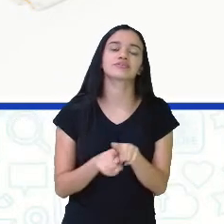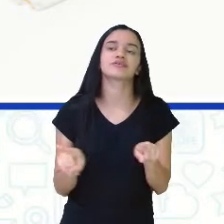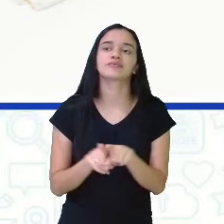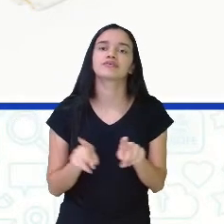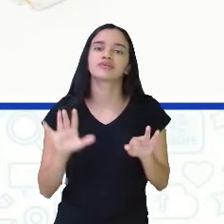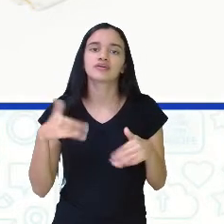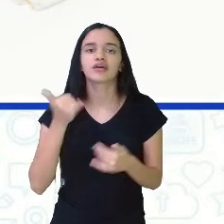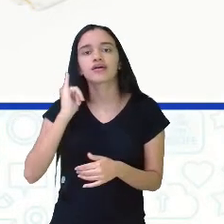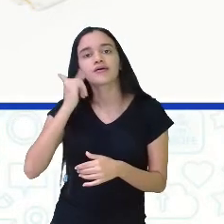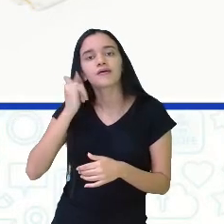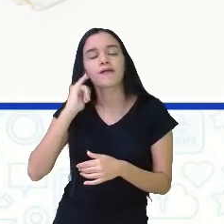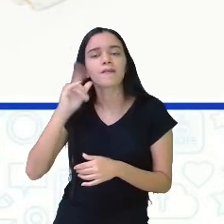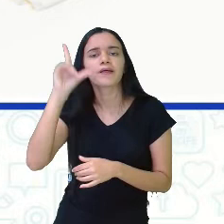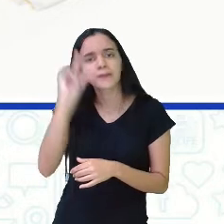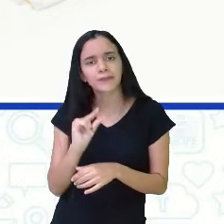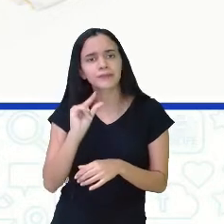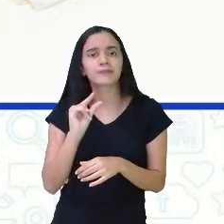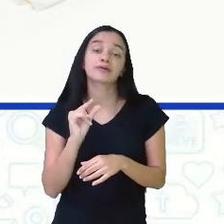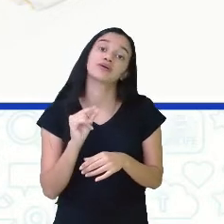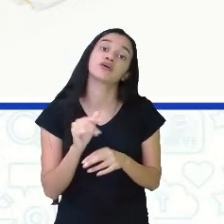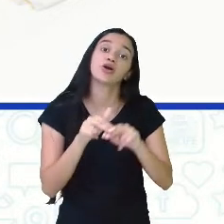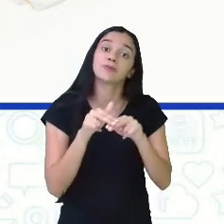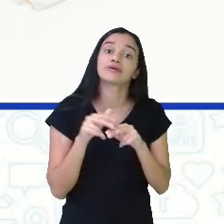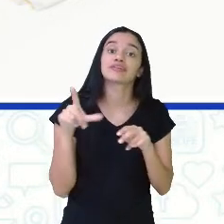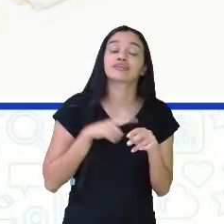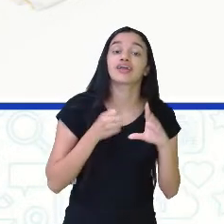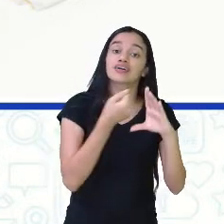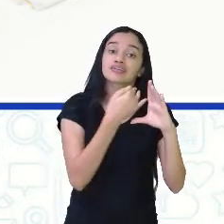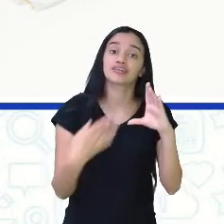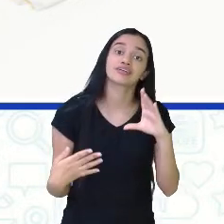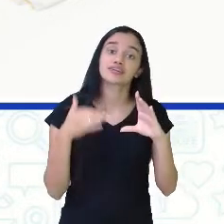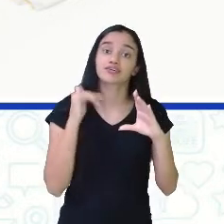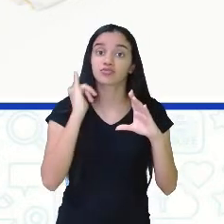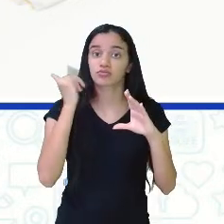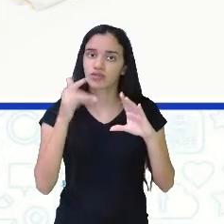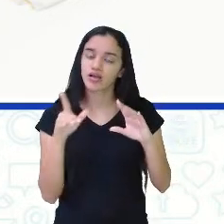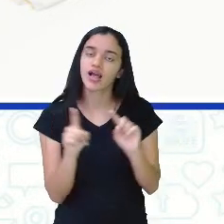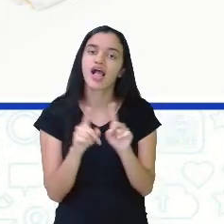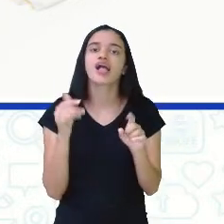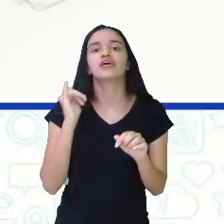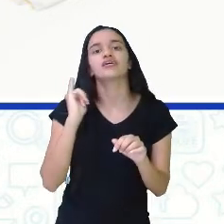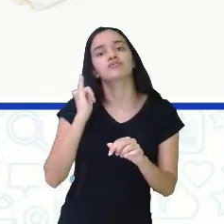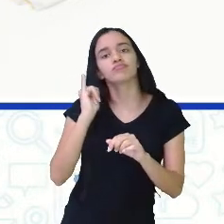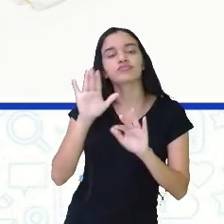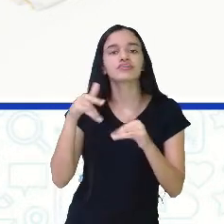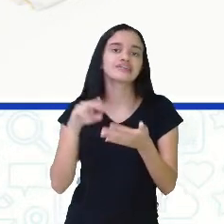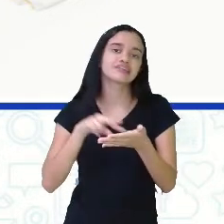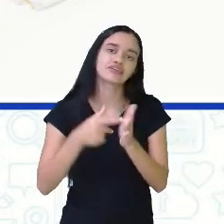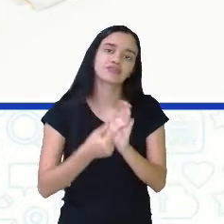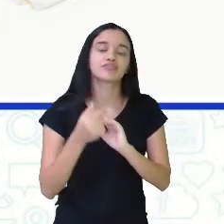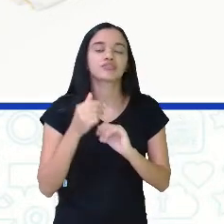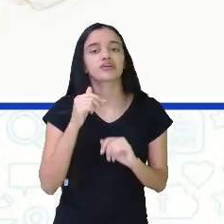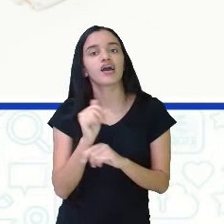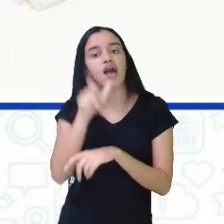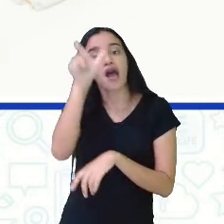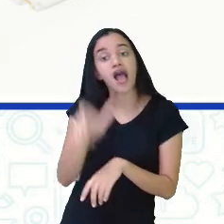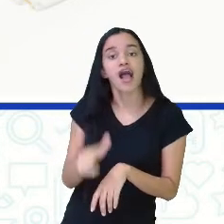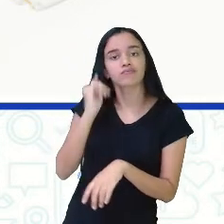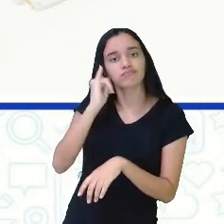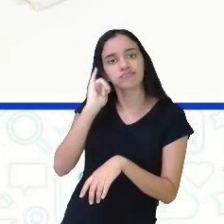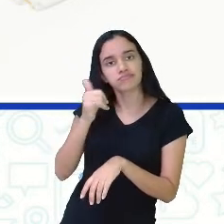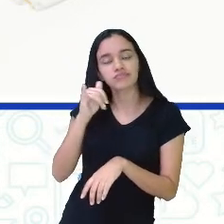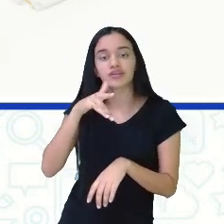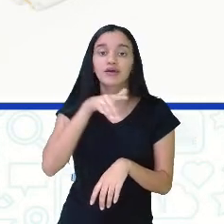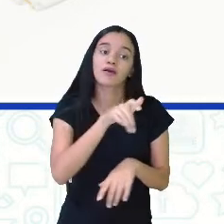o mini-conto é um conto pequeno, portanto, deve ter as características do conto. Narratividade, ou seja, narrador,